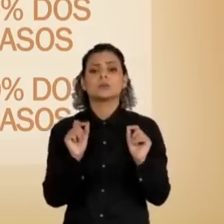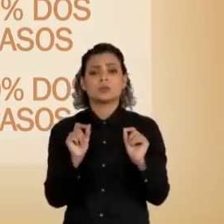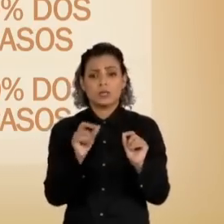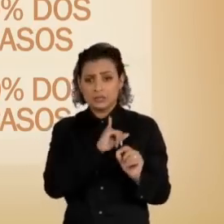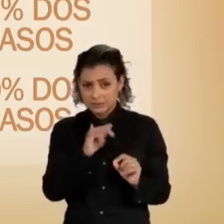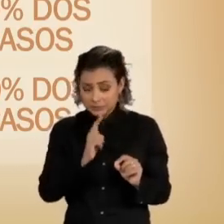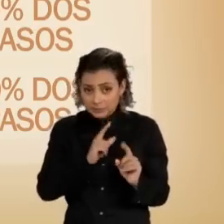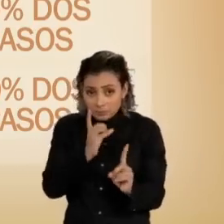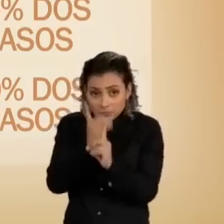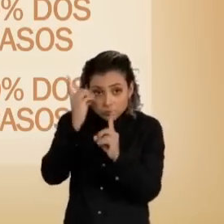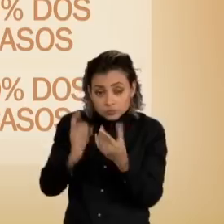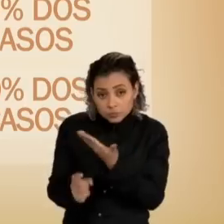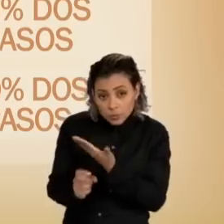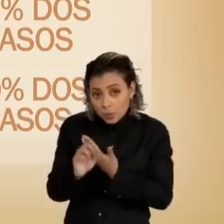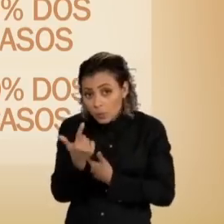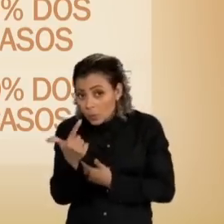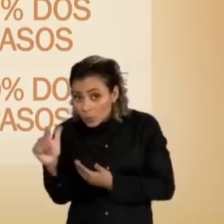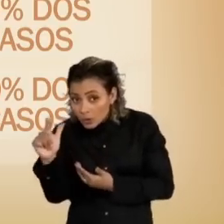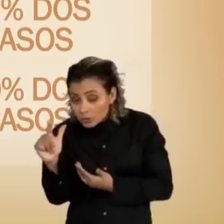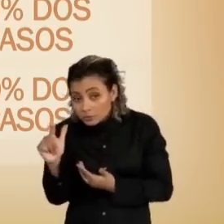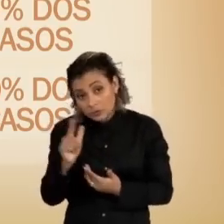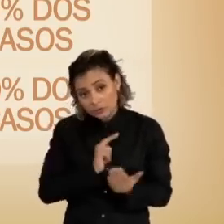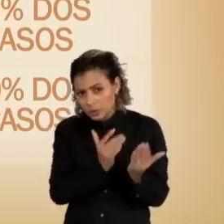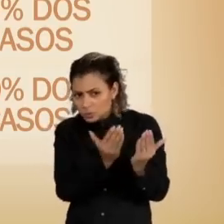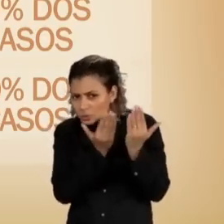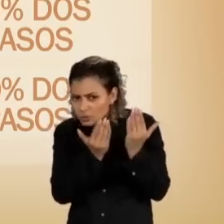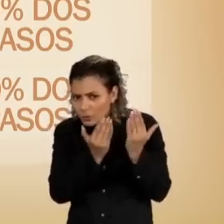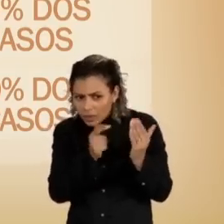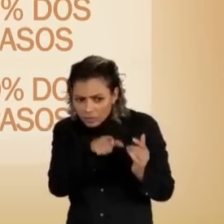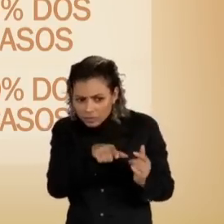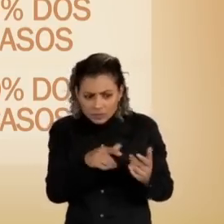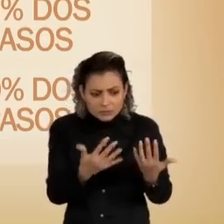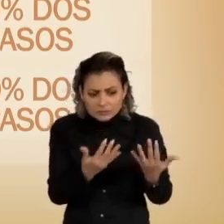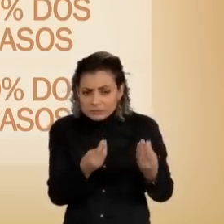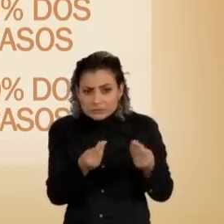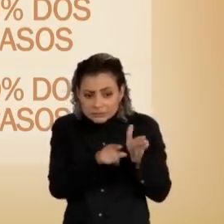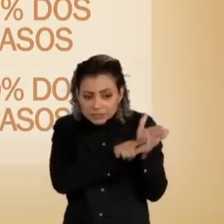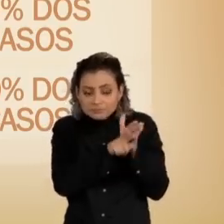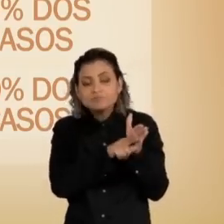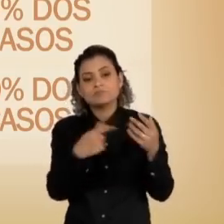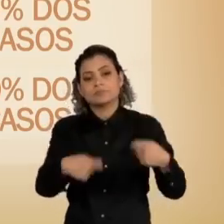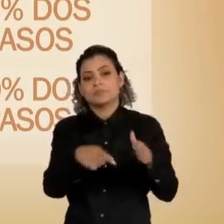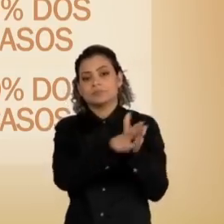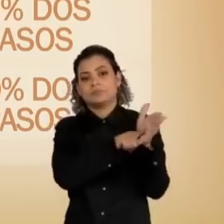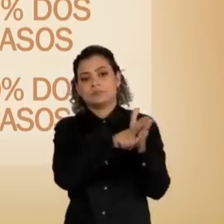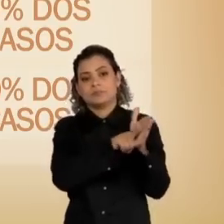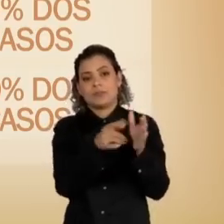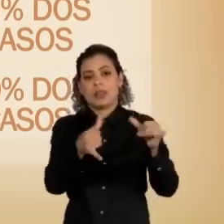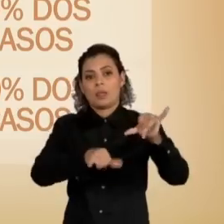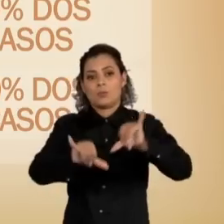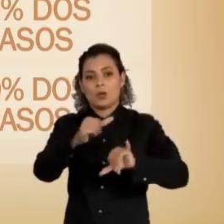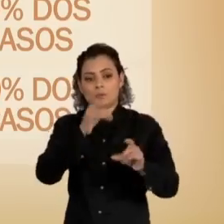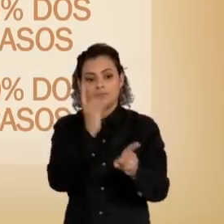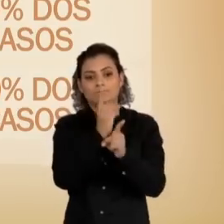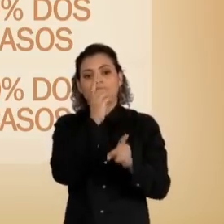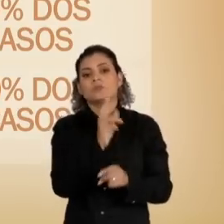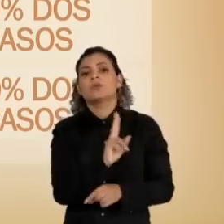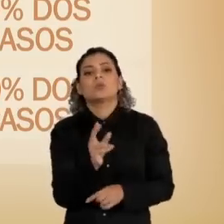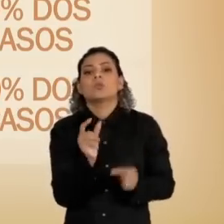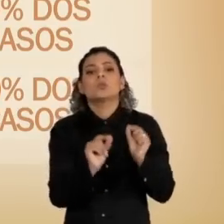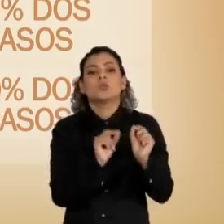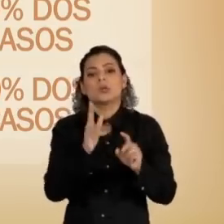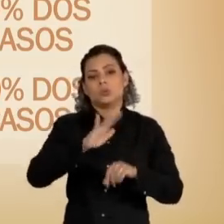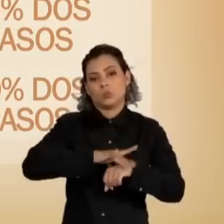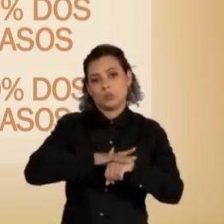tem uma delas ou outra. Pode haver uma suspeita maior de uma delas, mas é necessário um exame de laboratório para confirmar.